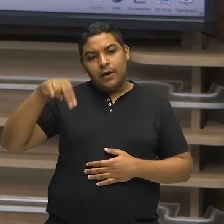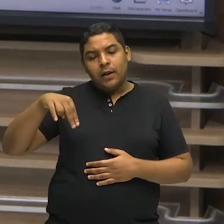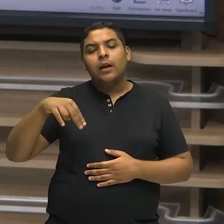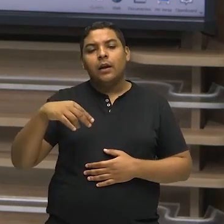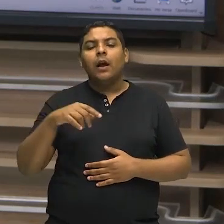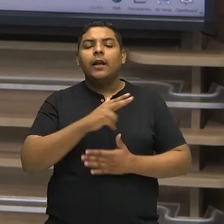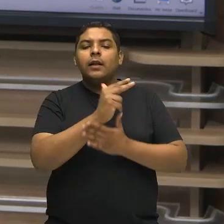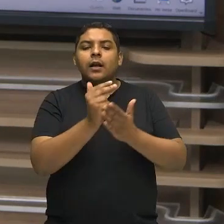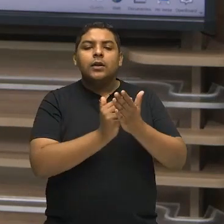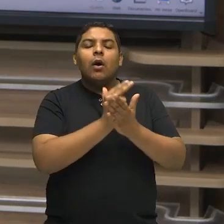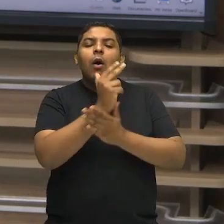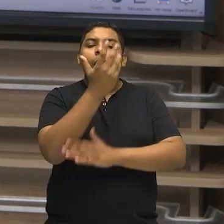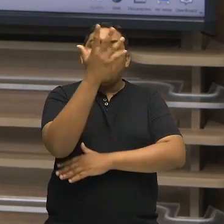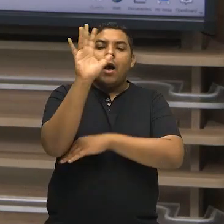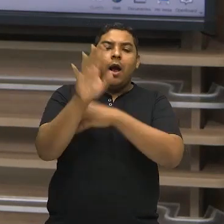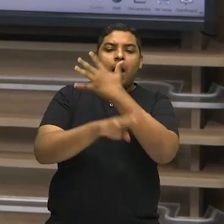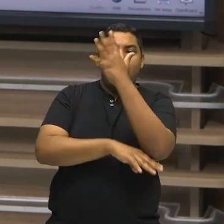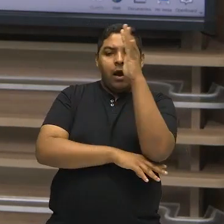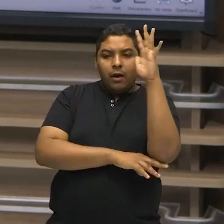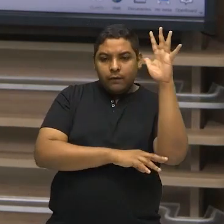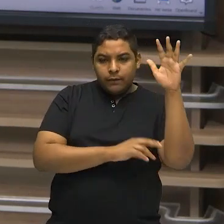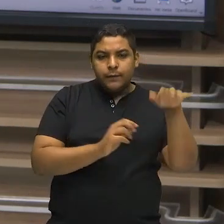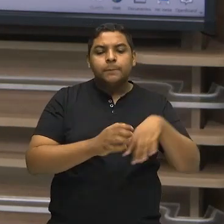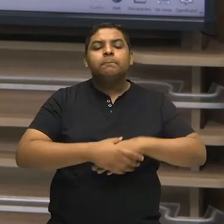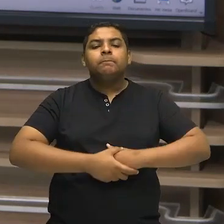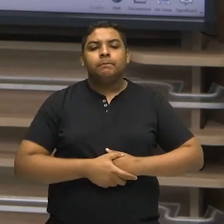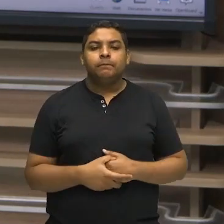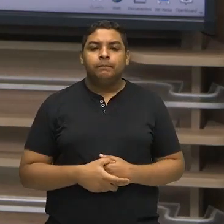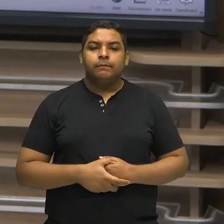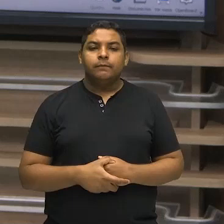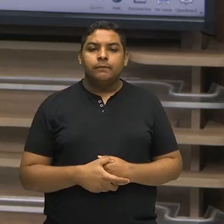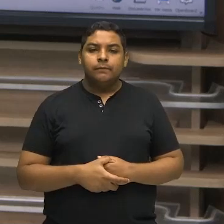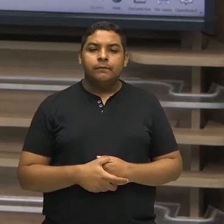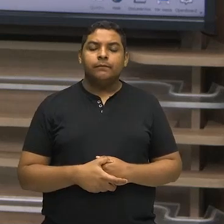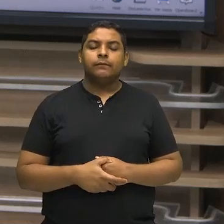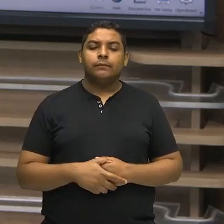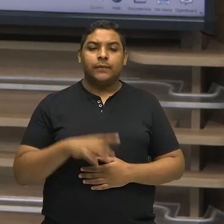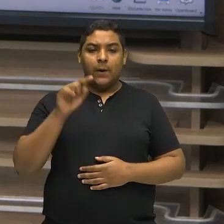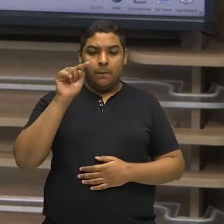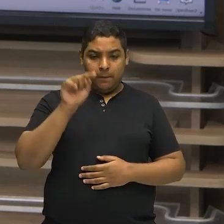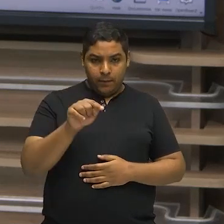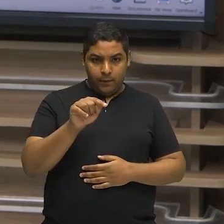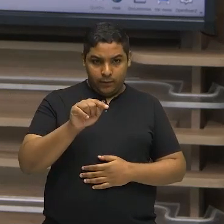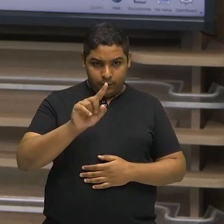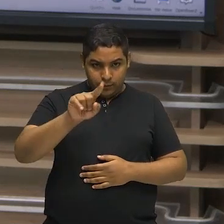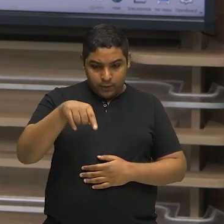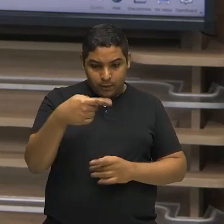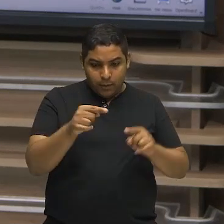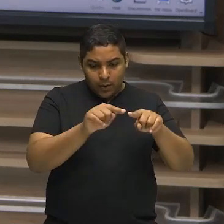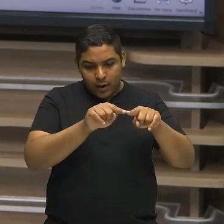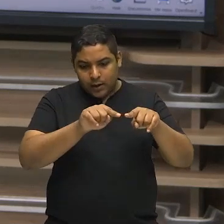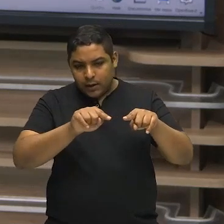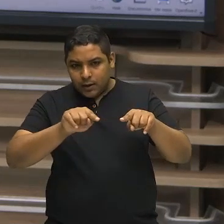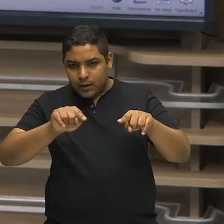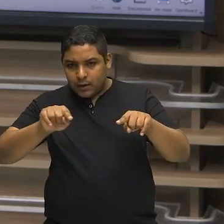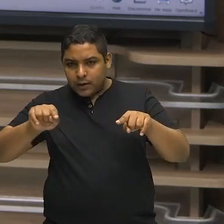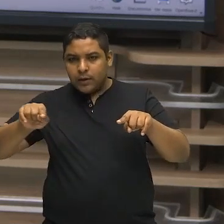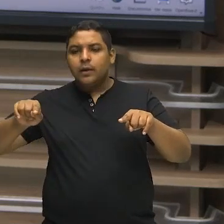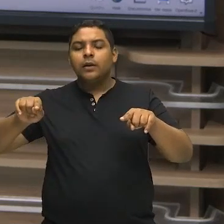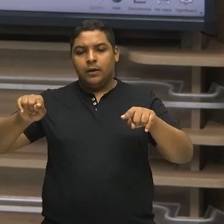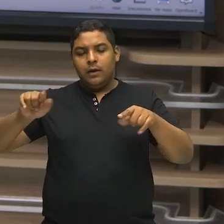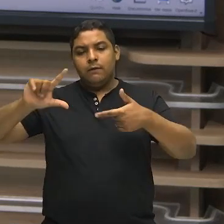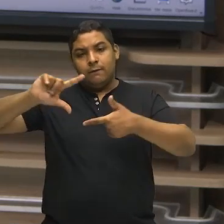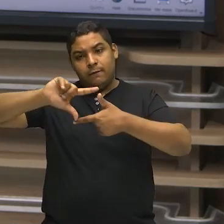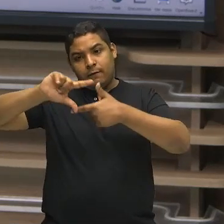primeiro elemento que vai surgir, ela vai surgir um ponto, depois vai surgir a linha, que ela vai dando a forma, e depois, quando